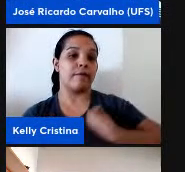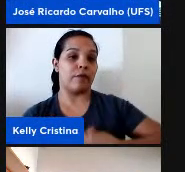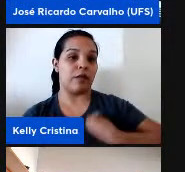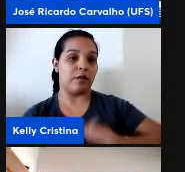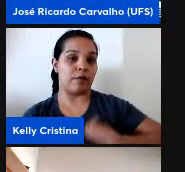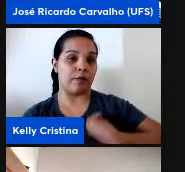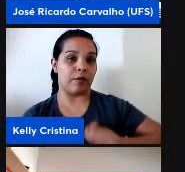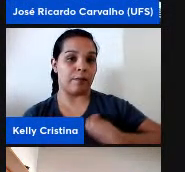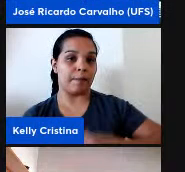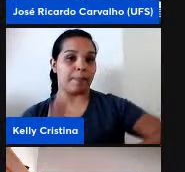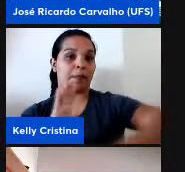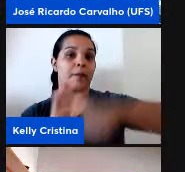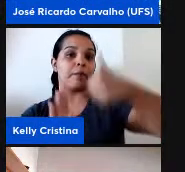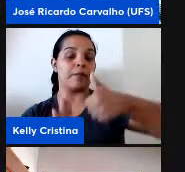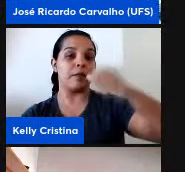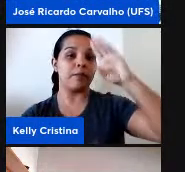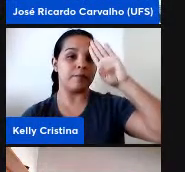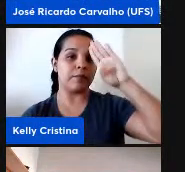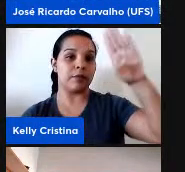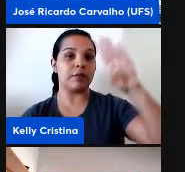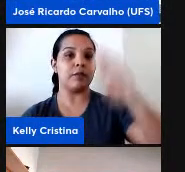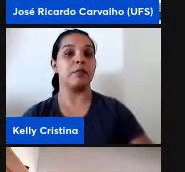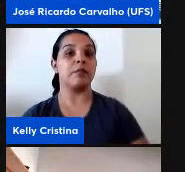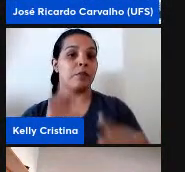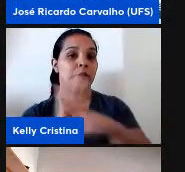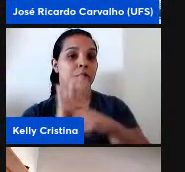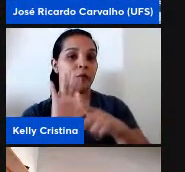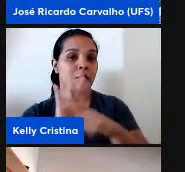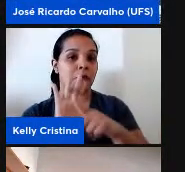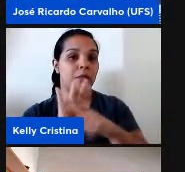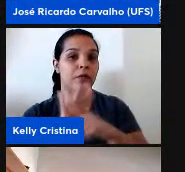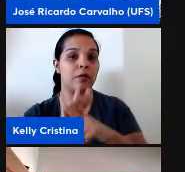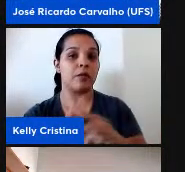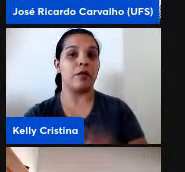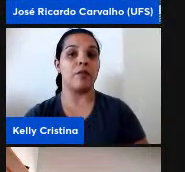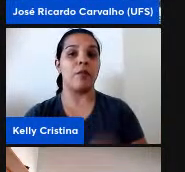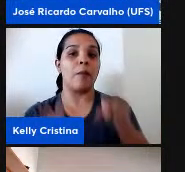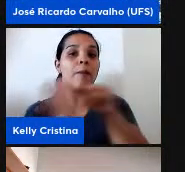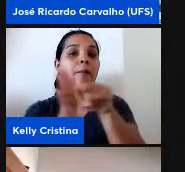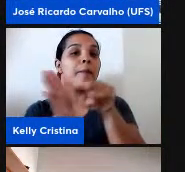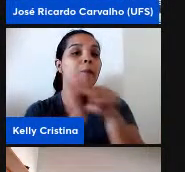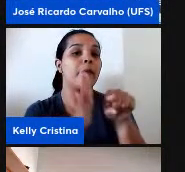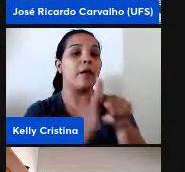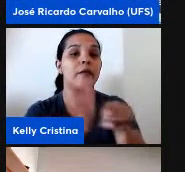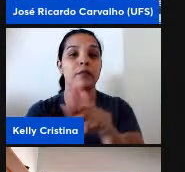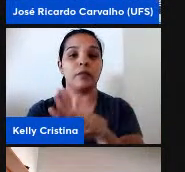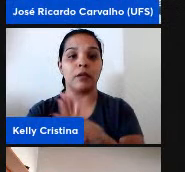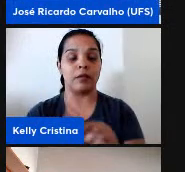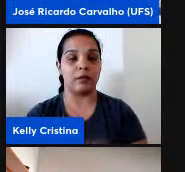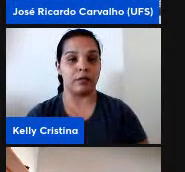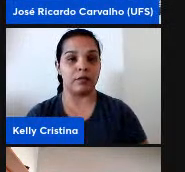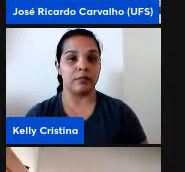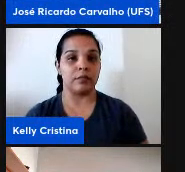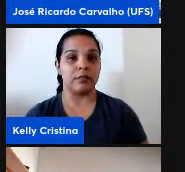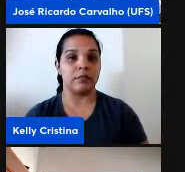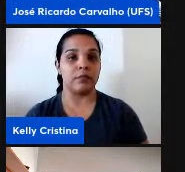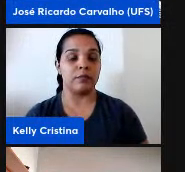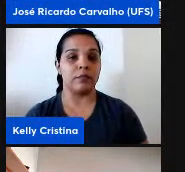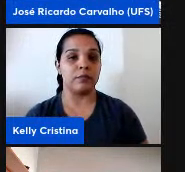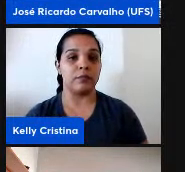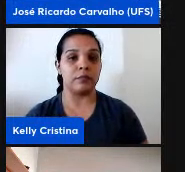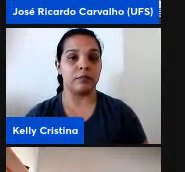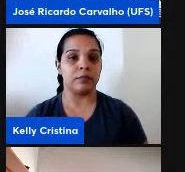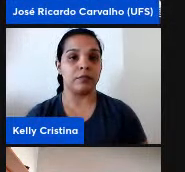é o primeiro princípio dele, né? E daí eu vou tentar... Eu que troco aqui, eu troco, né? Eu